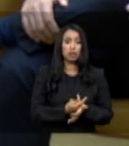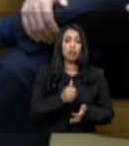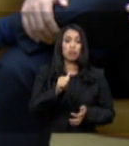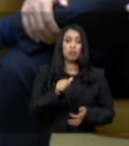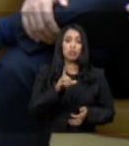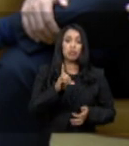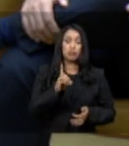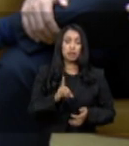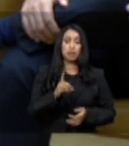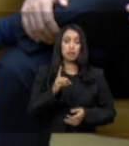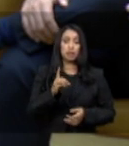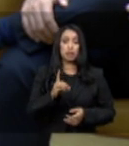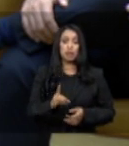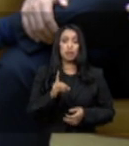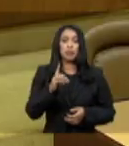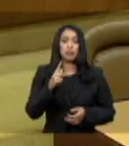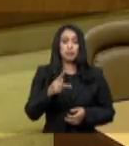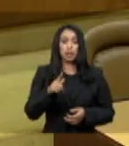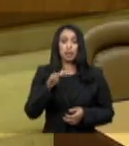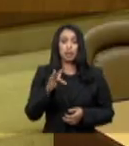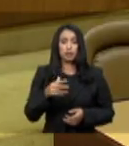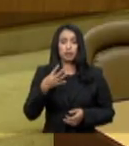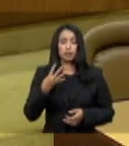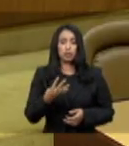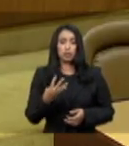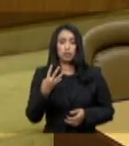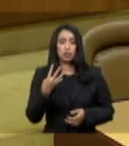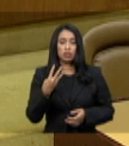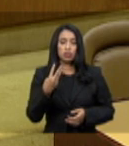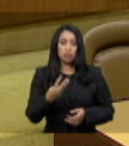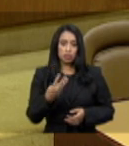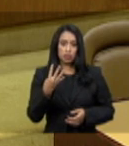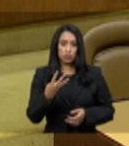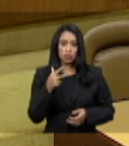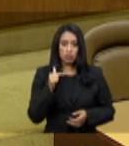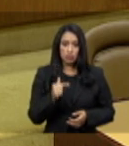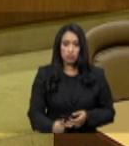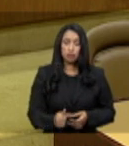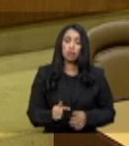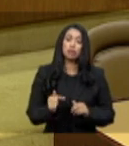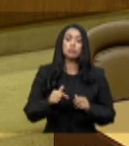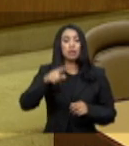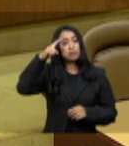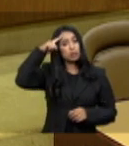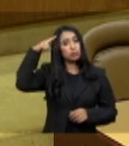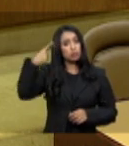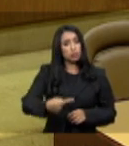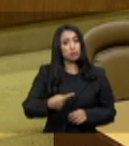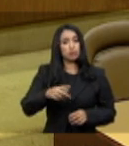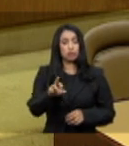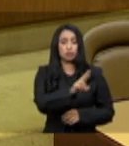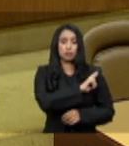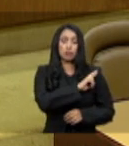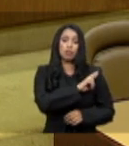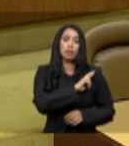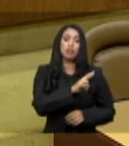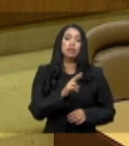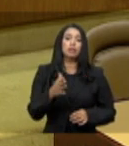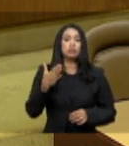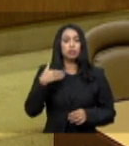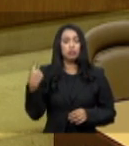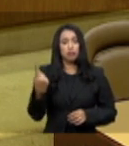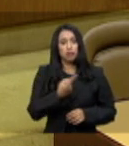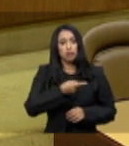347 poderia ser mais bem compreendida e aplicada pelas autoridades competentes esse é um ponto que se a venda